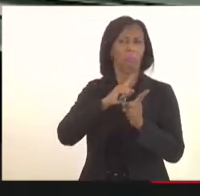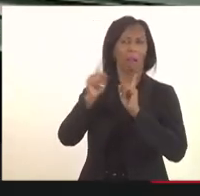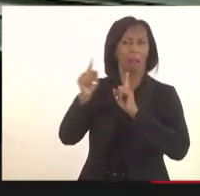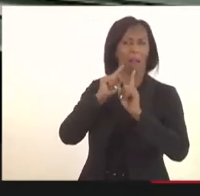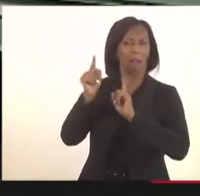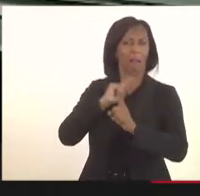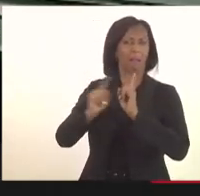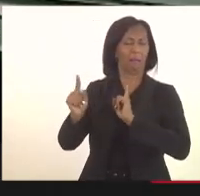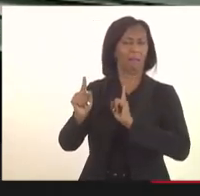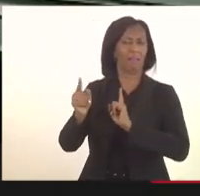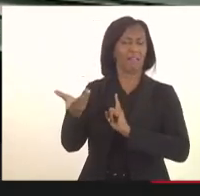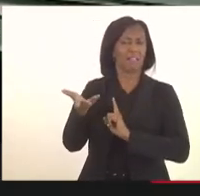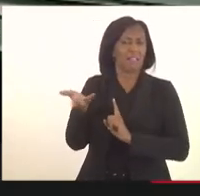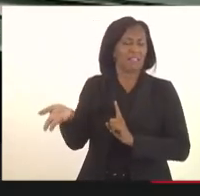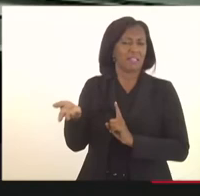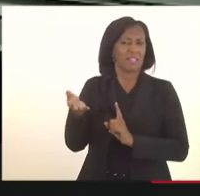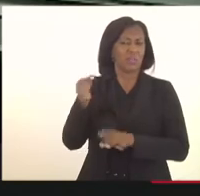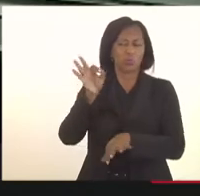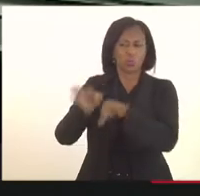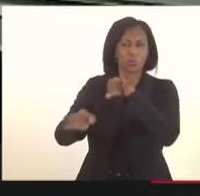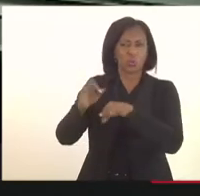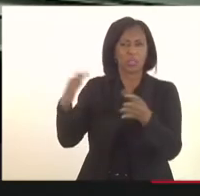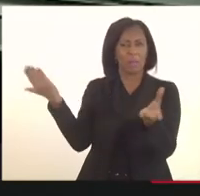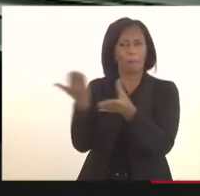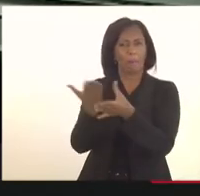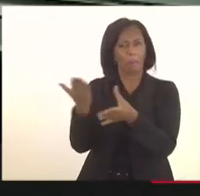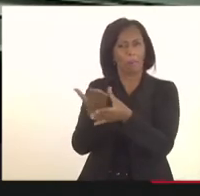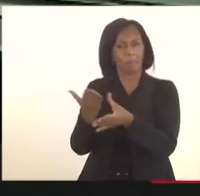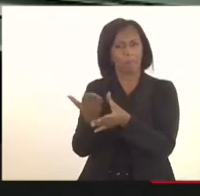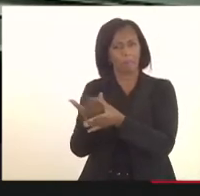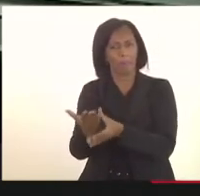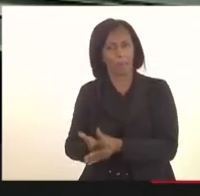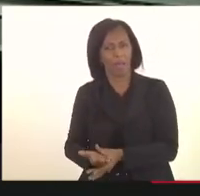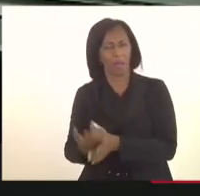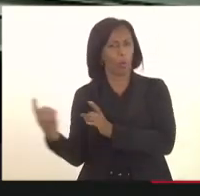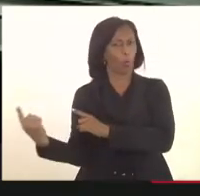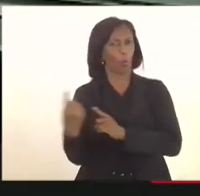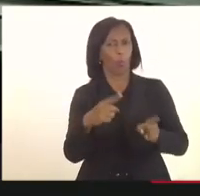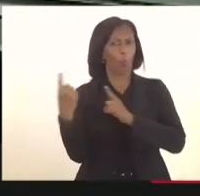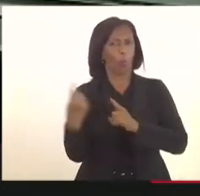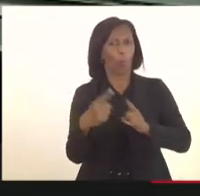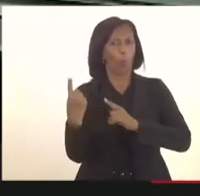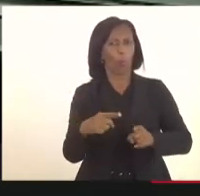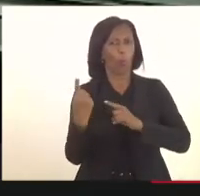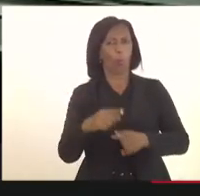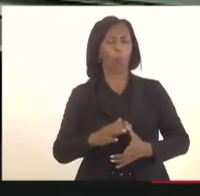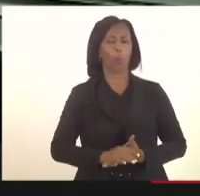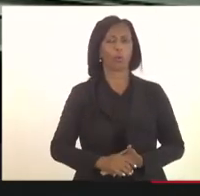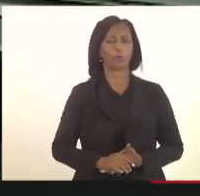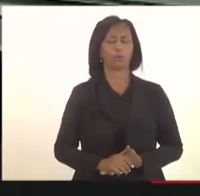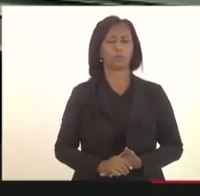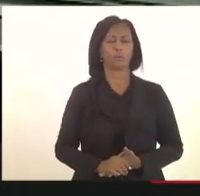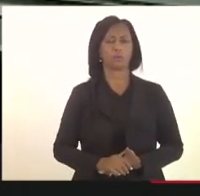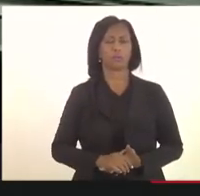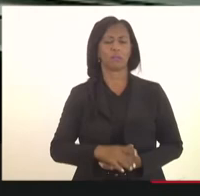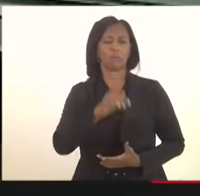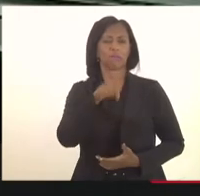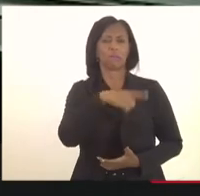em demandas sucessivas judiciais, postergando todas as possibilidades